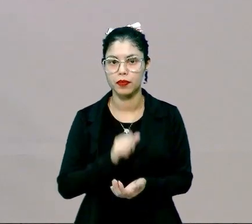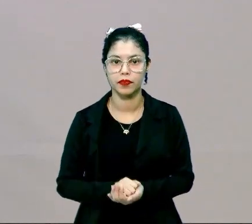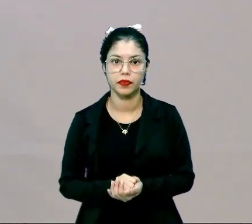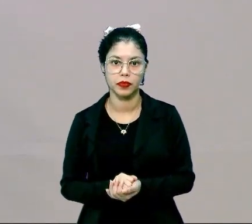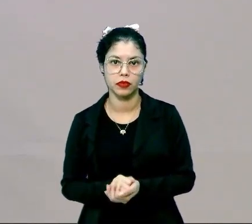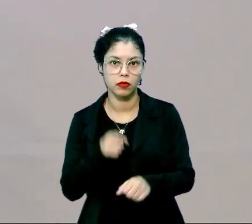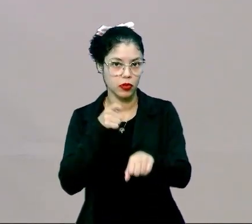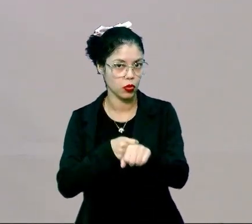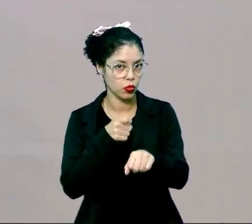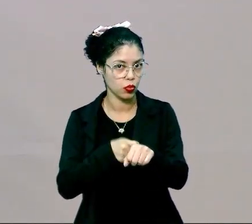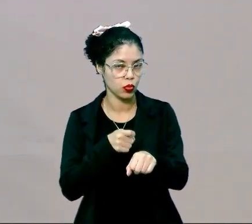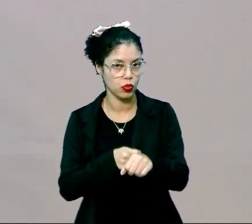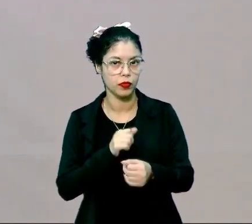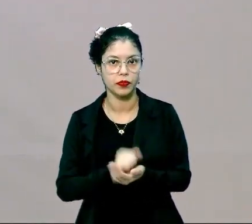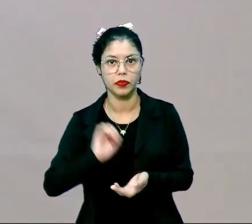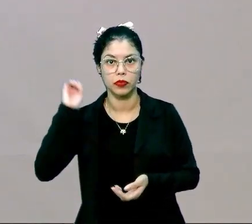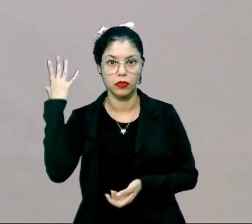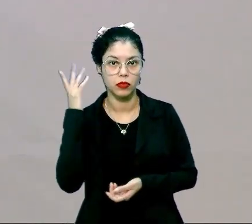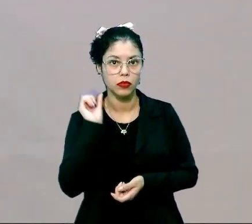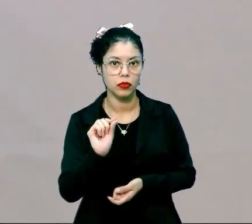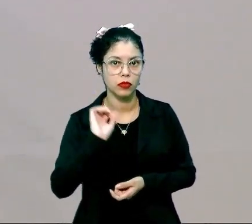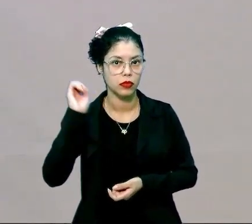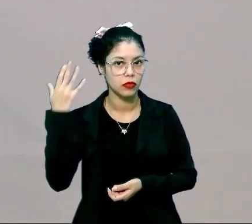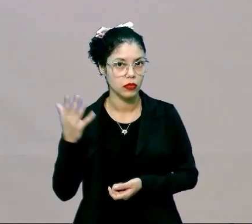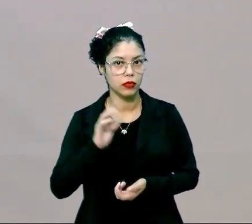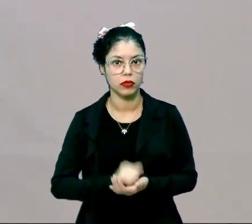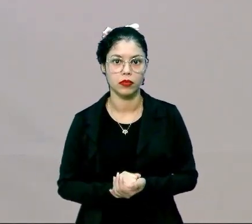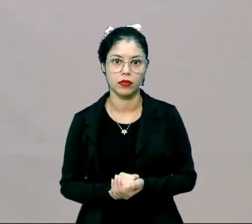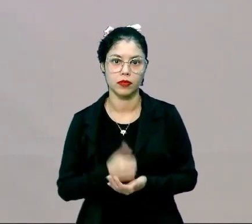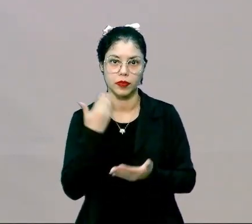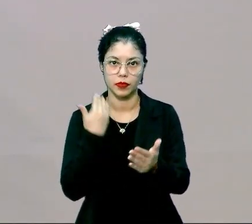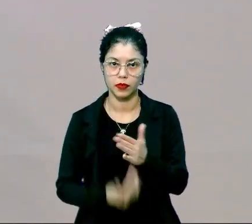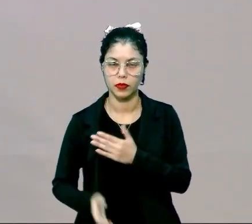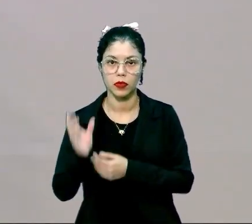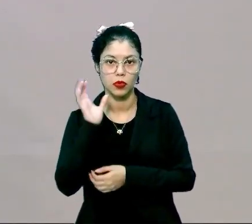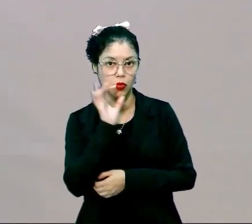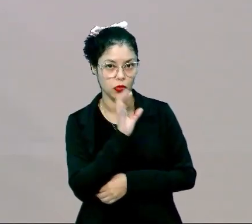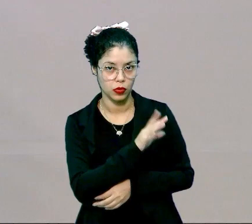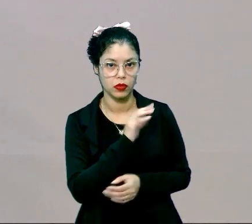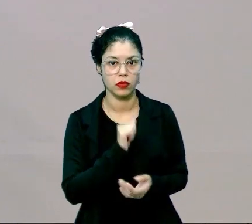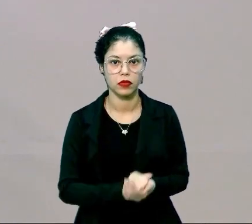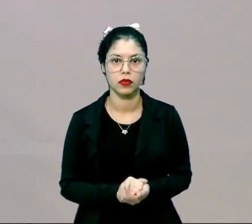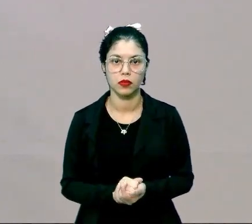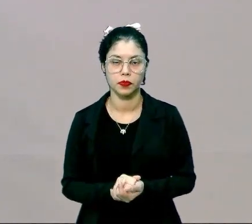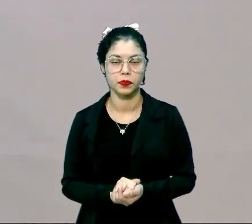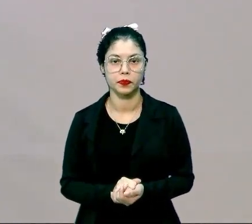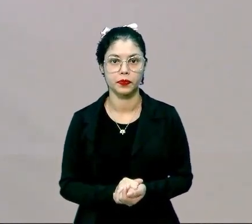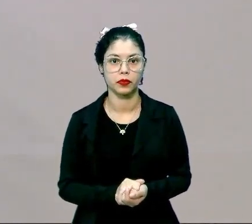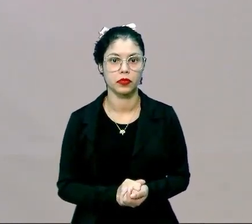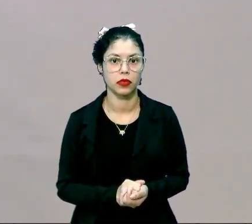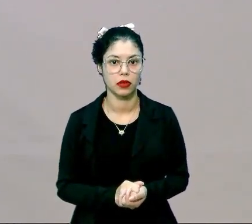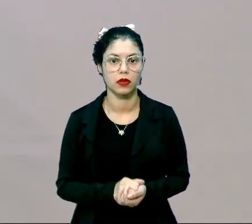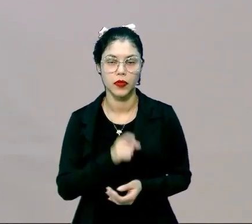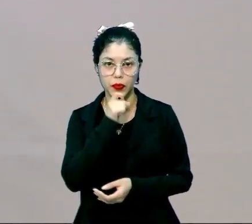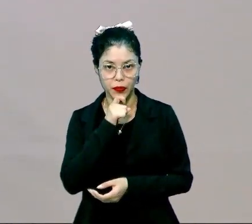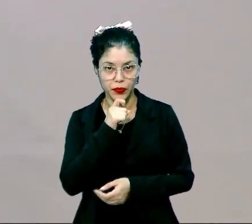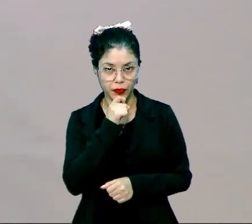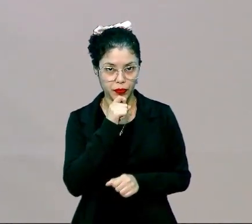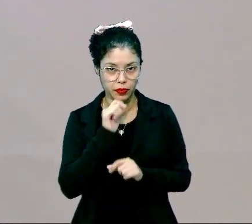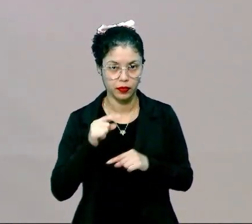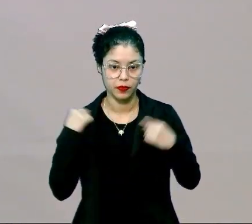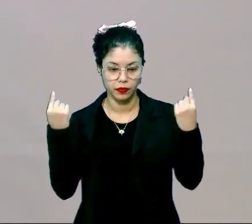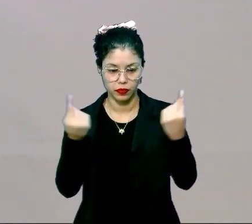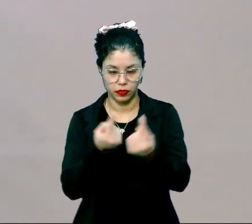vai solidificar. O que vai acontecer ali? Ele vai perder calor para o meio. O congelador está mais